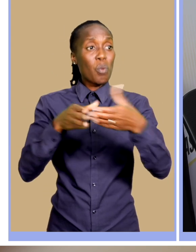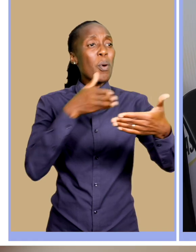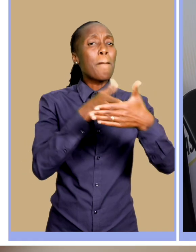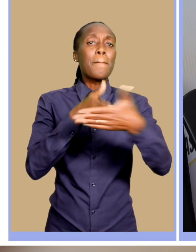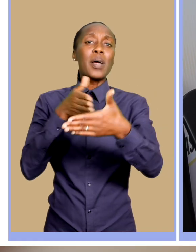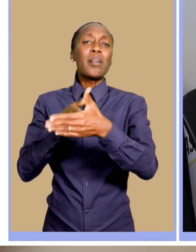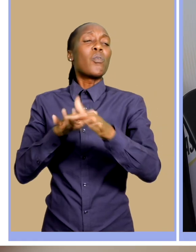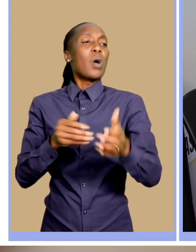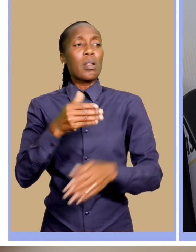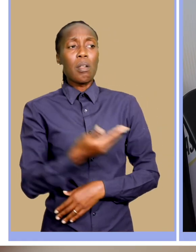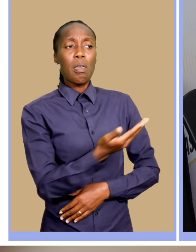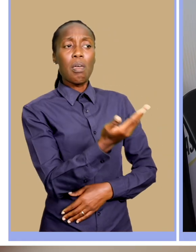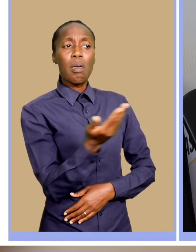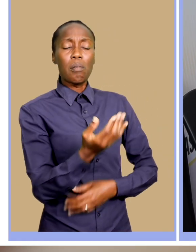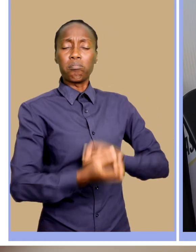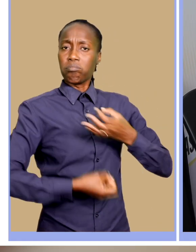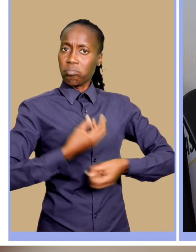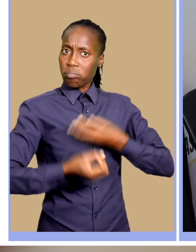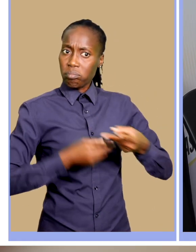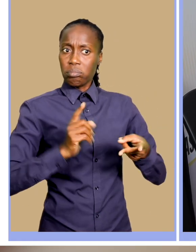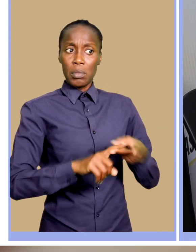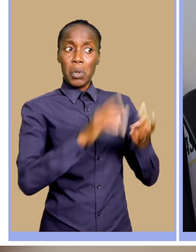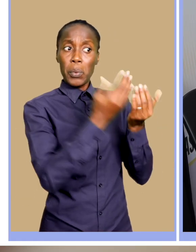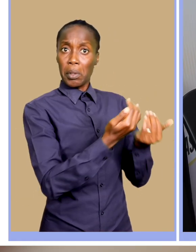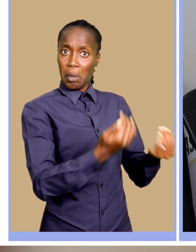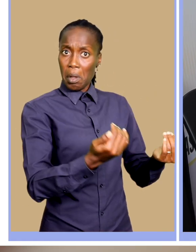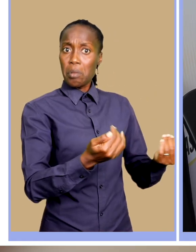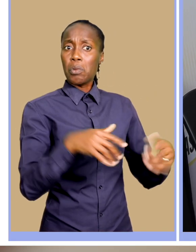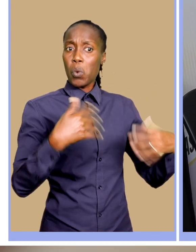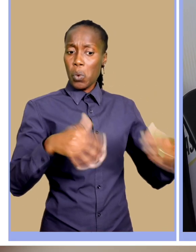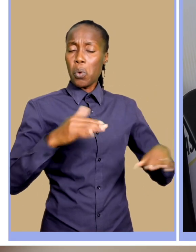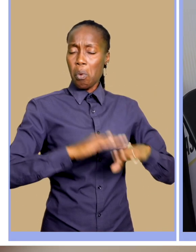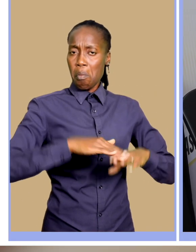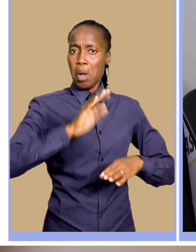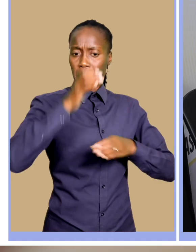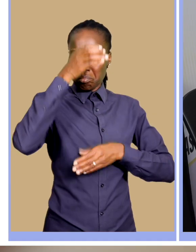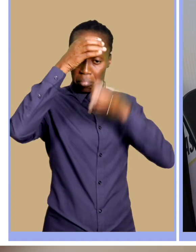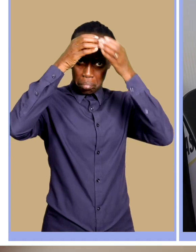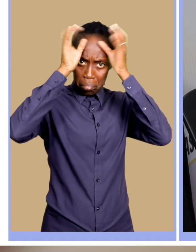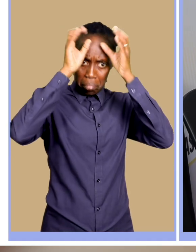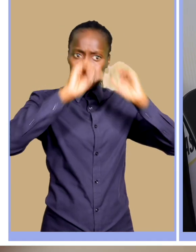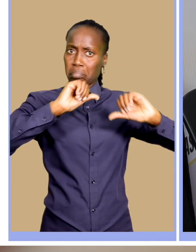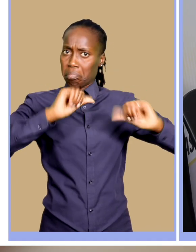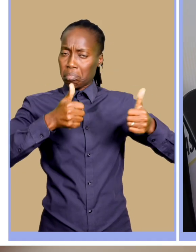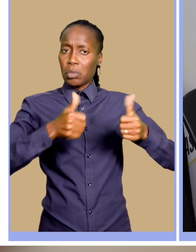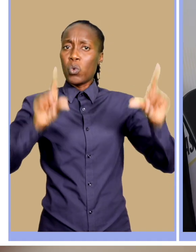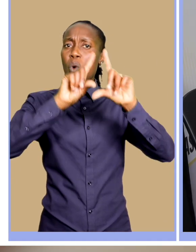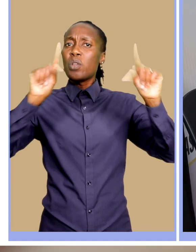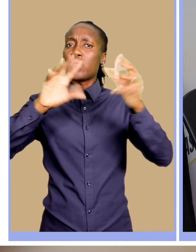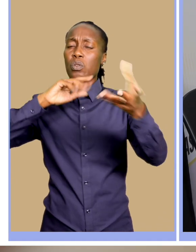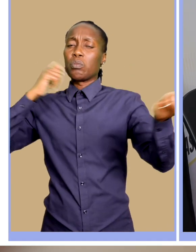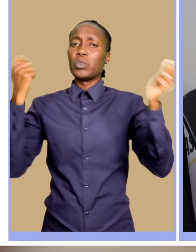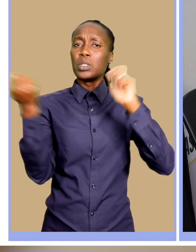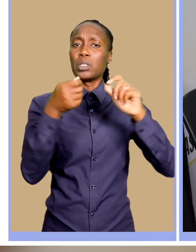interessante entendermos o quão as crianças são espertas e entendem estes aspectos de mudanças climáticas. Mas não